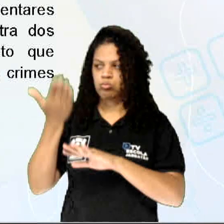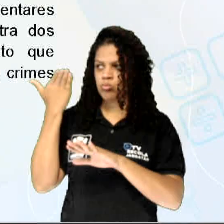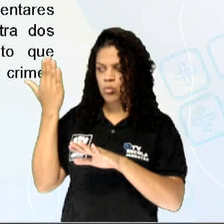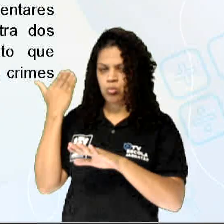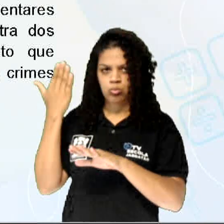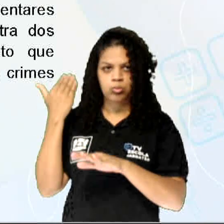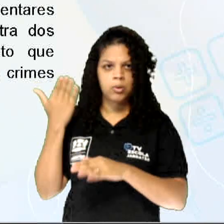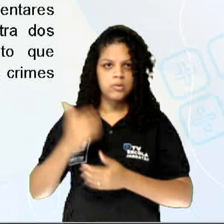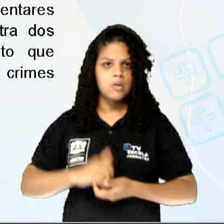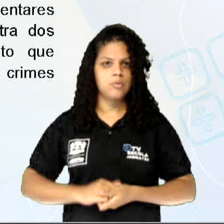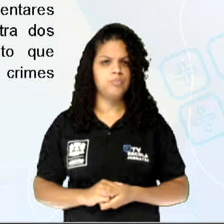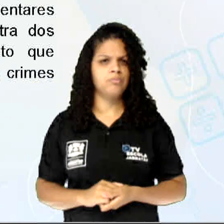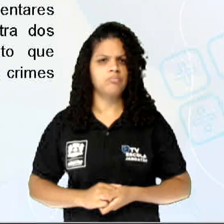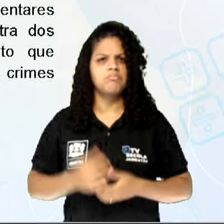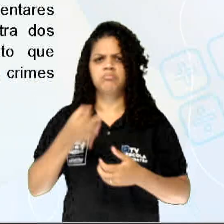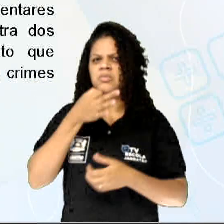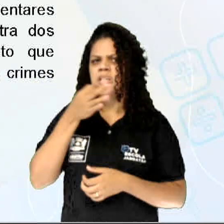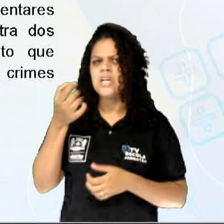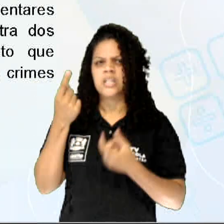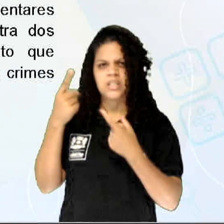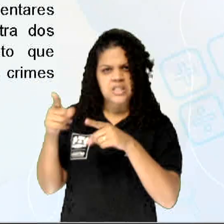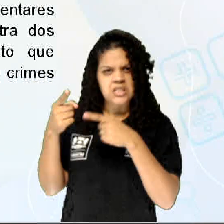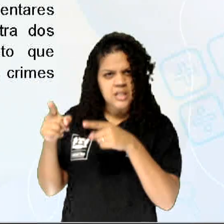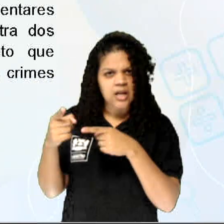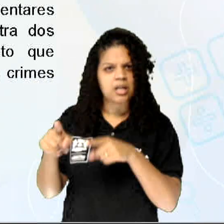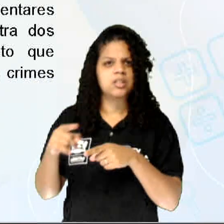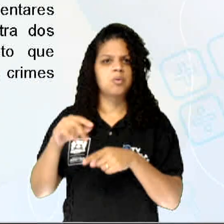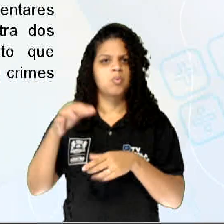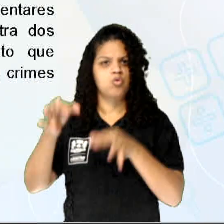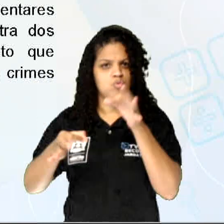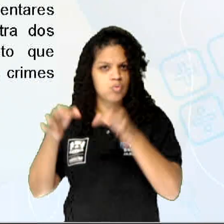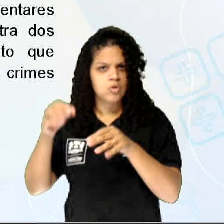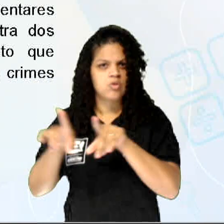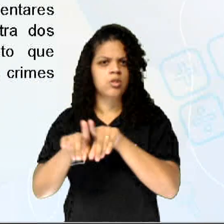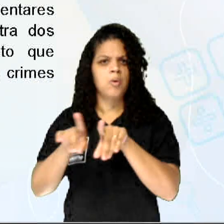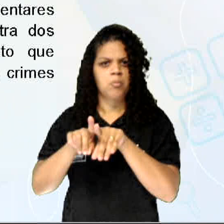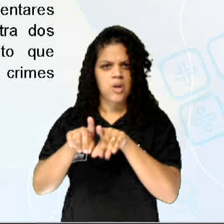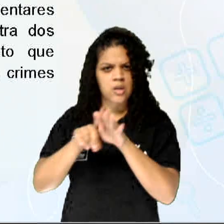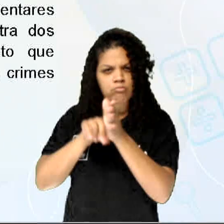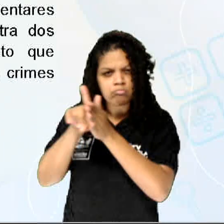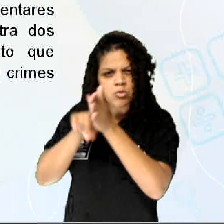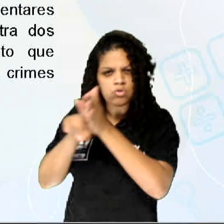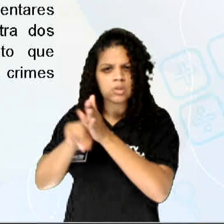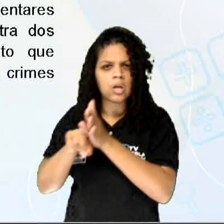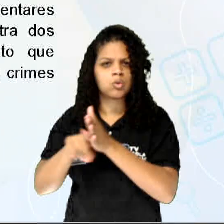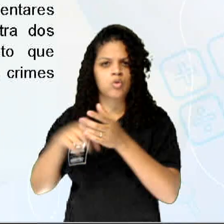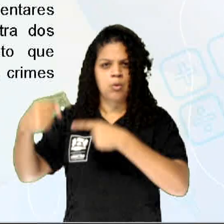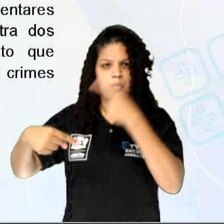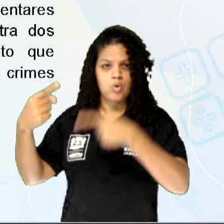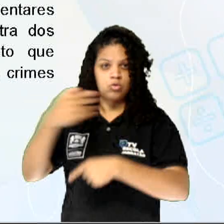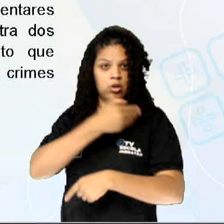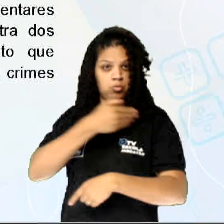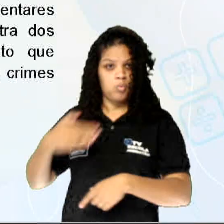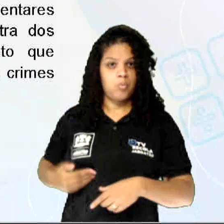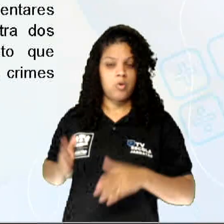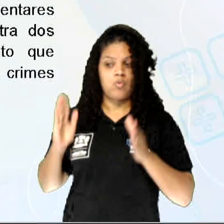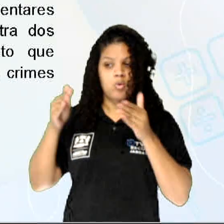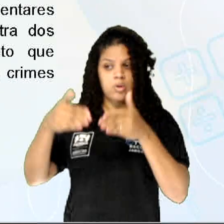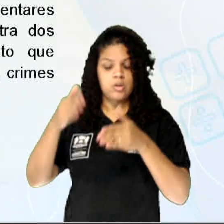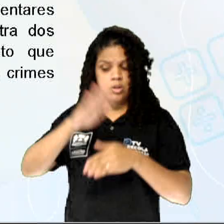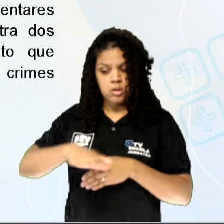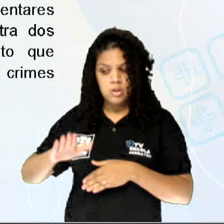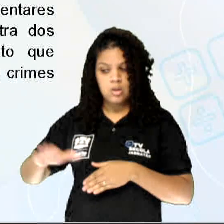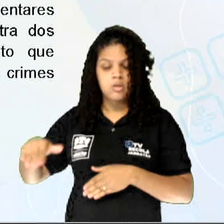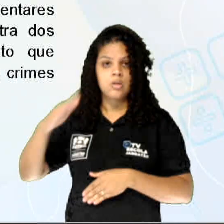Embora criticada por juristas e especialistas em políticas públicas voltadas à criança e ao adolescente, a